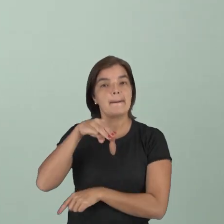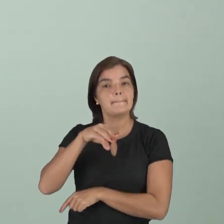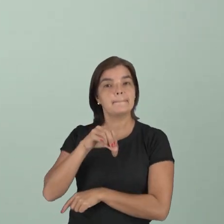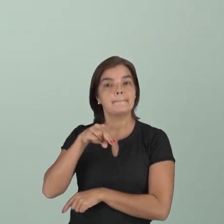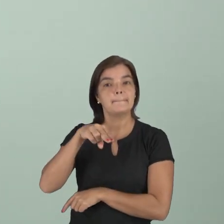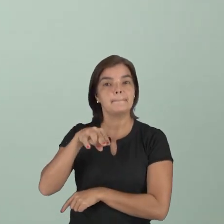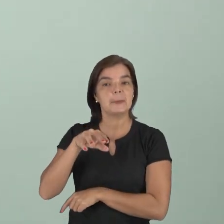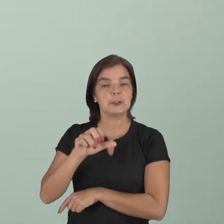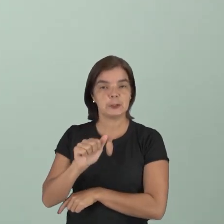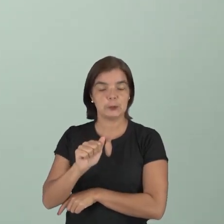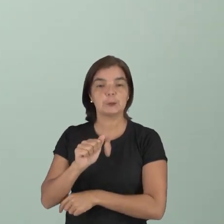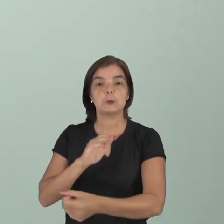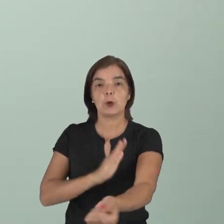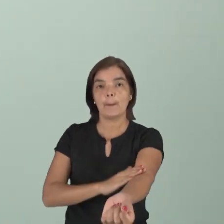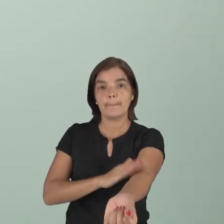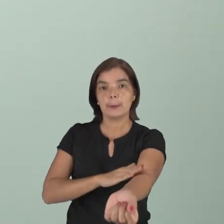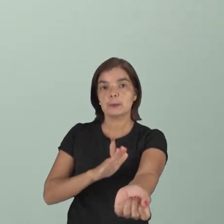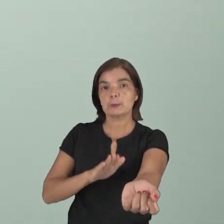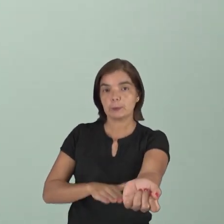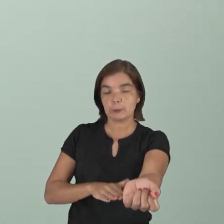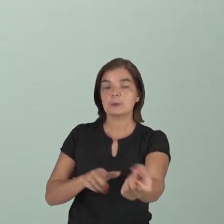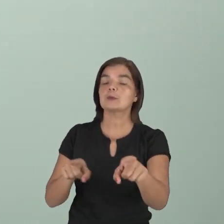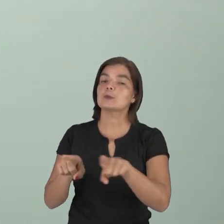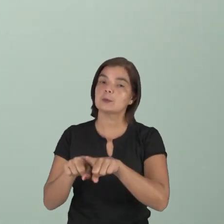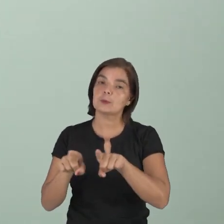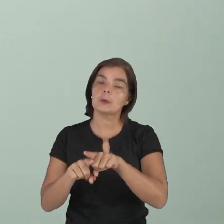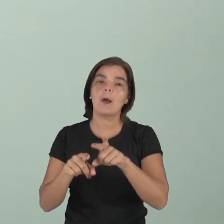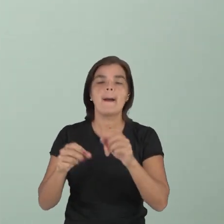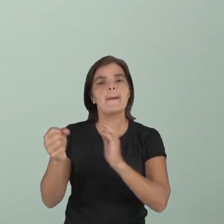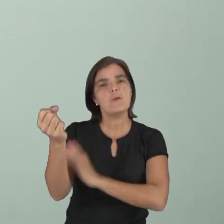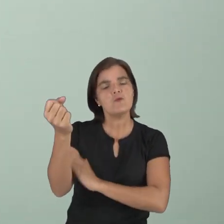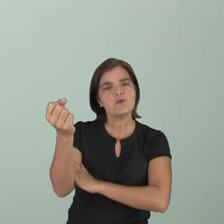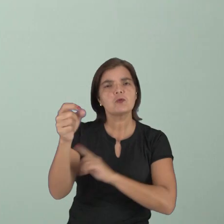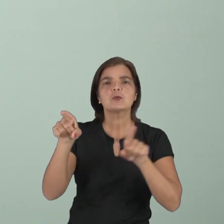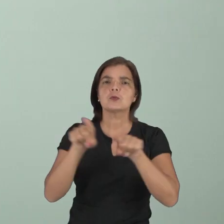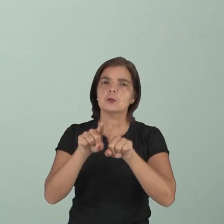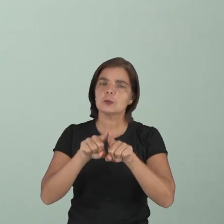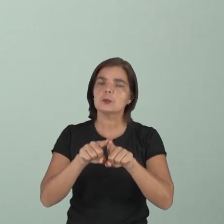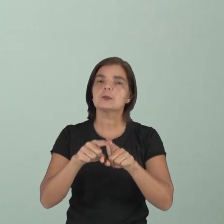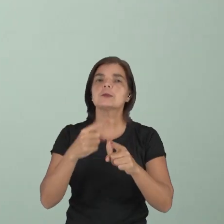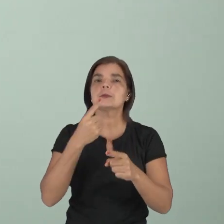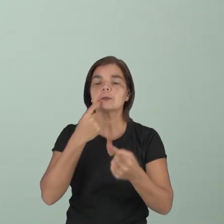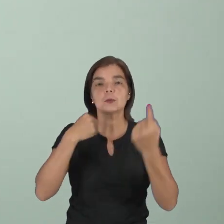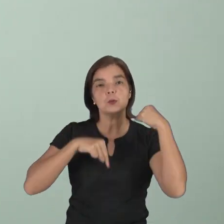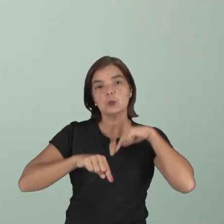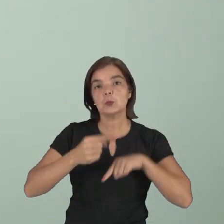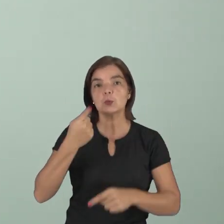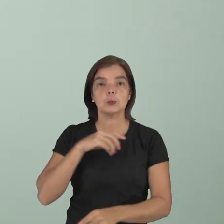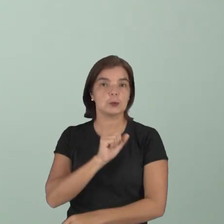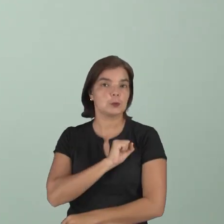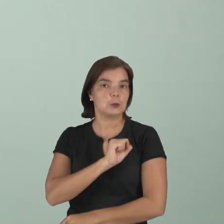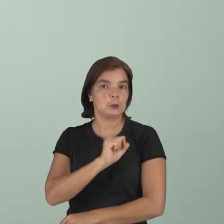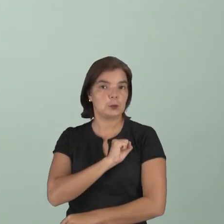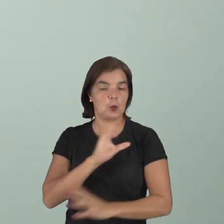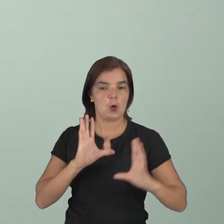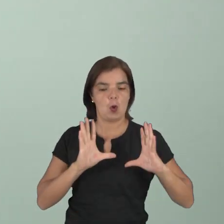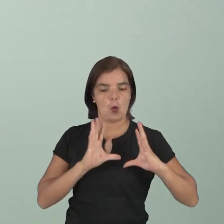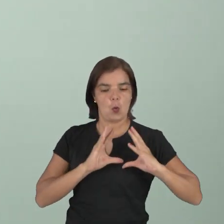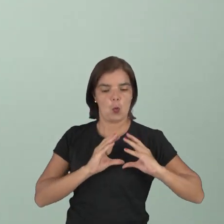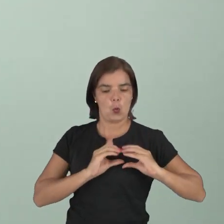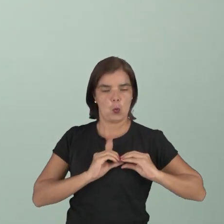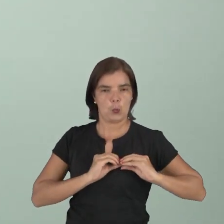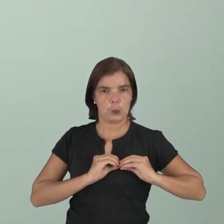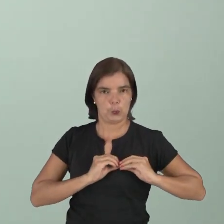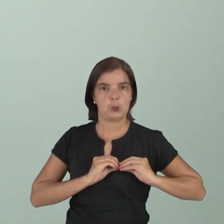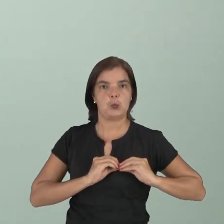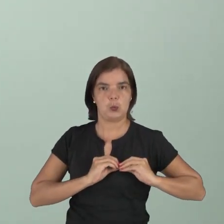ou seja, a pressão diastólica, que seria aquela força em que o sangue faz para a saída do coração. É a compressão,